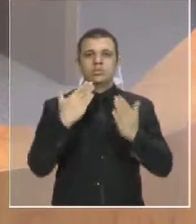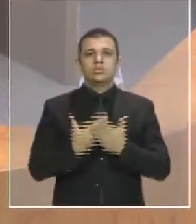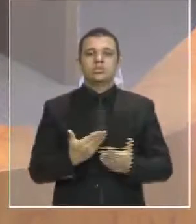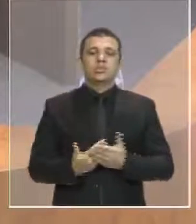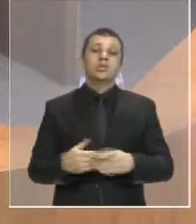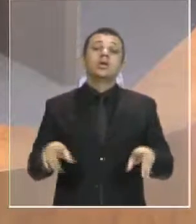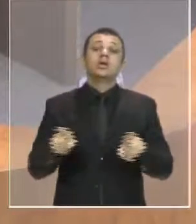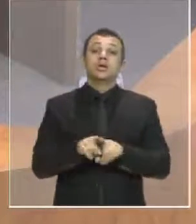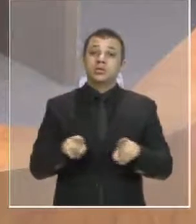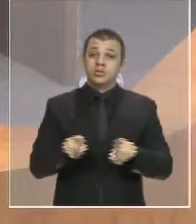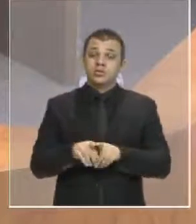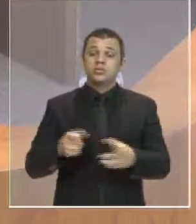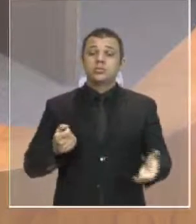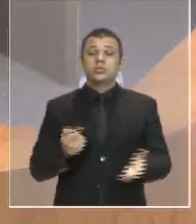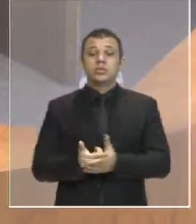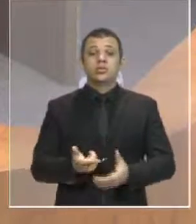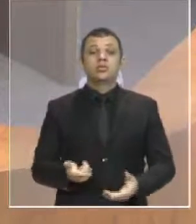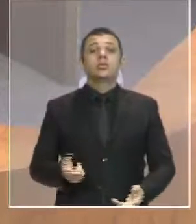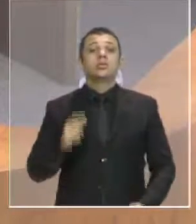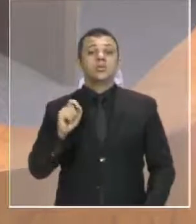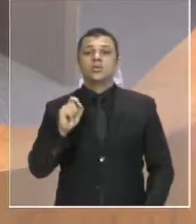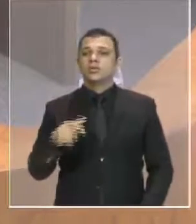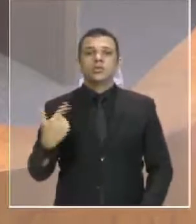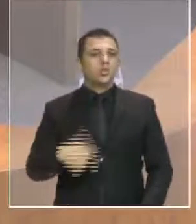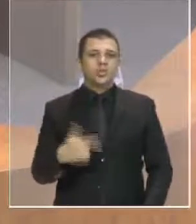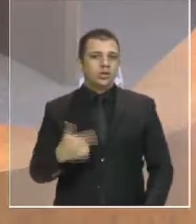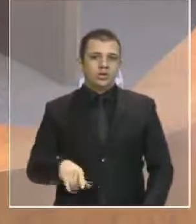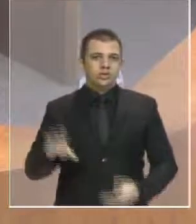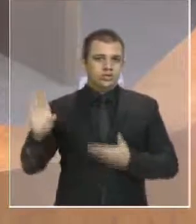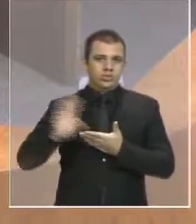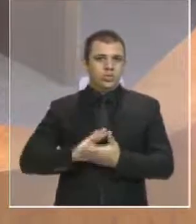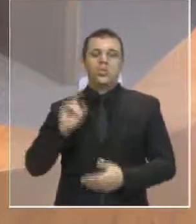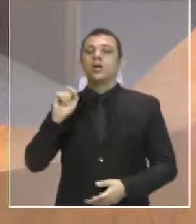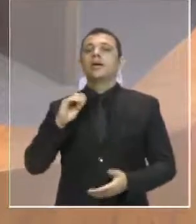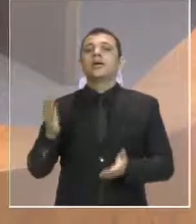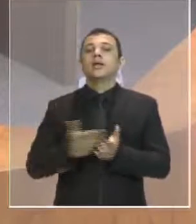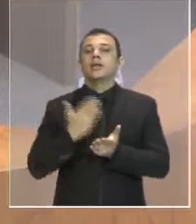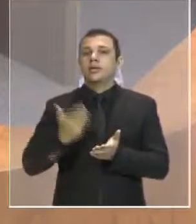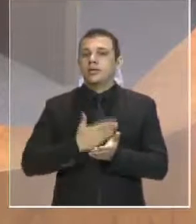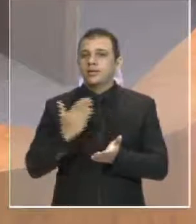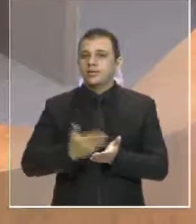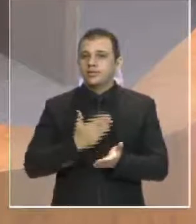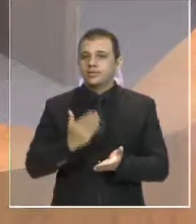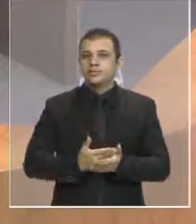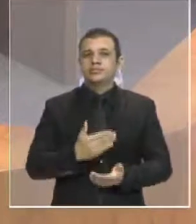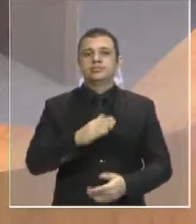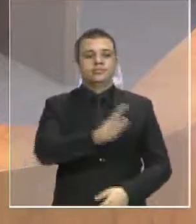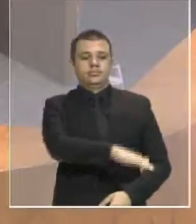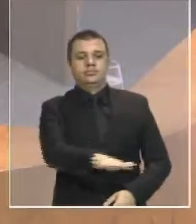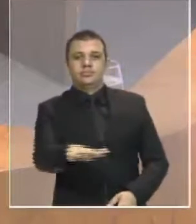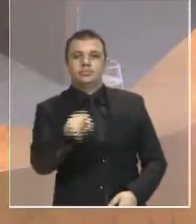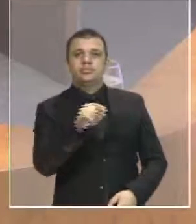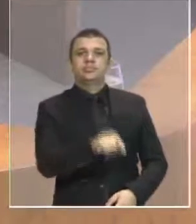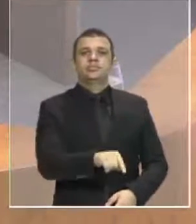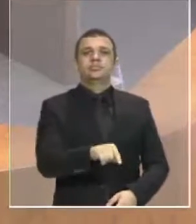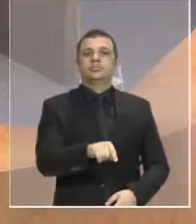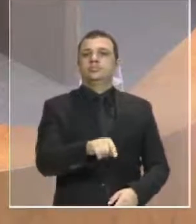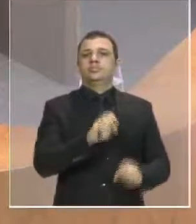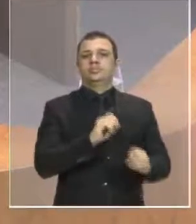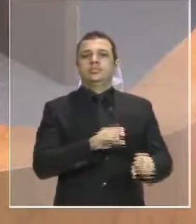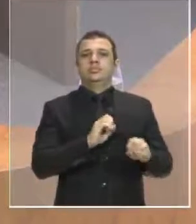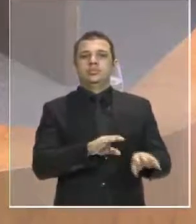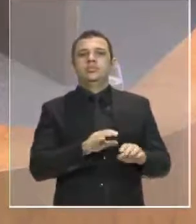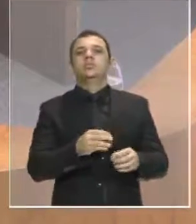Comprou também, que não vem recurso específico para isso, livro didático para a educação infantil, coisa que poucos municípios no